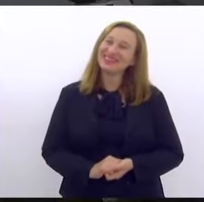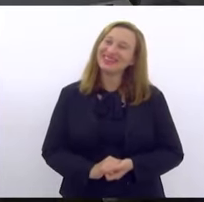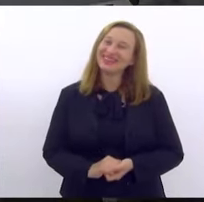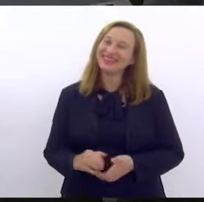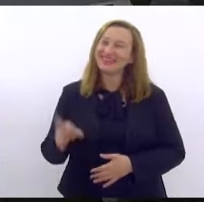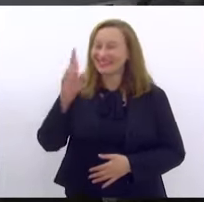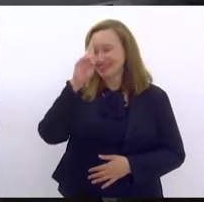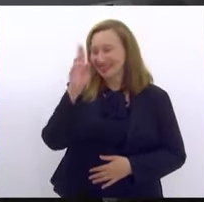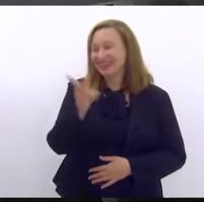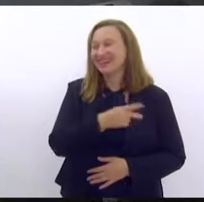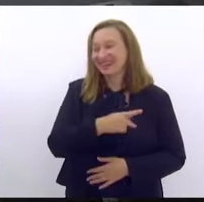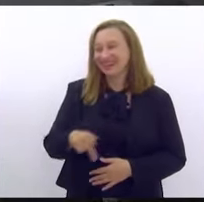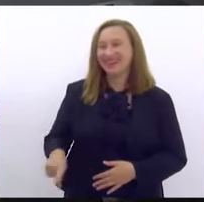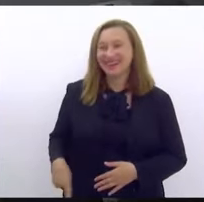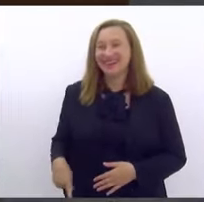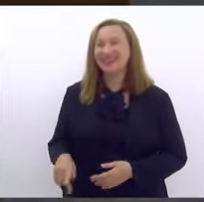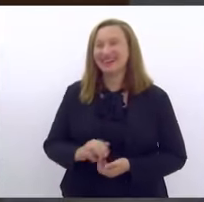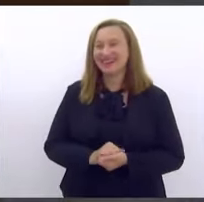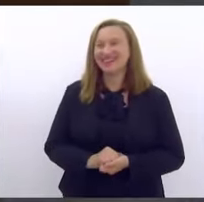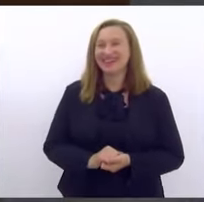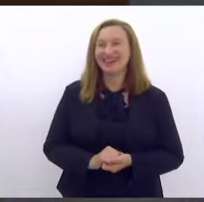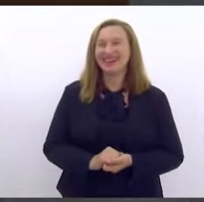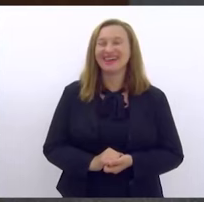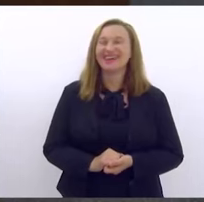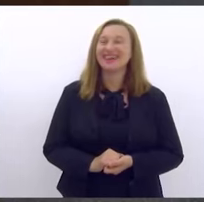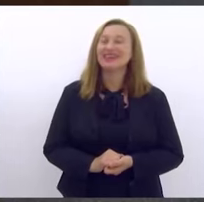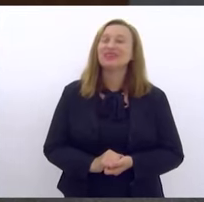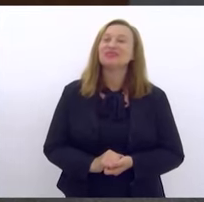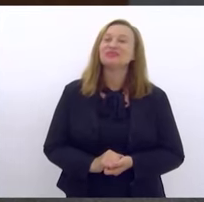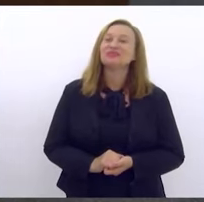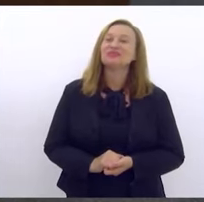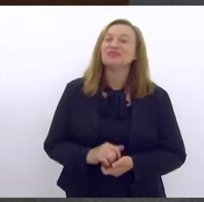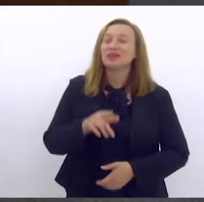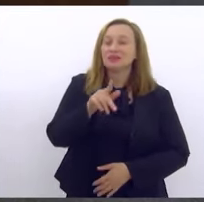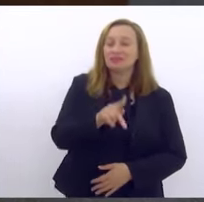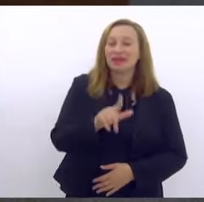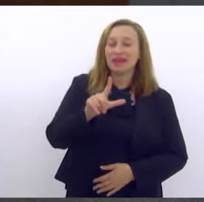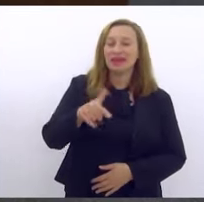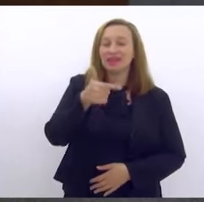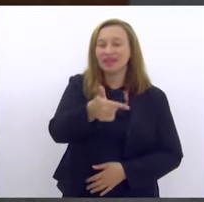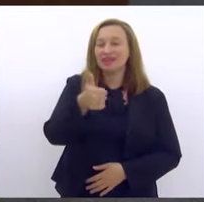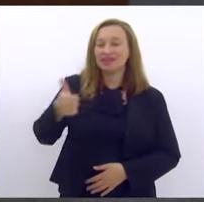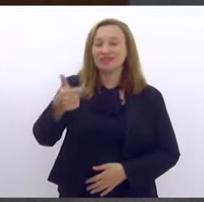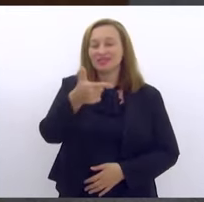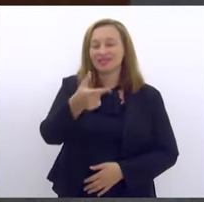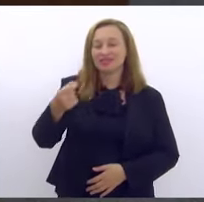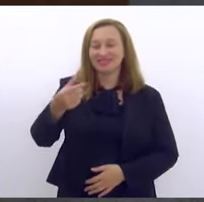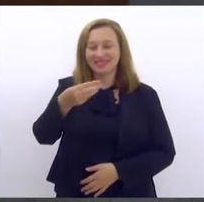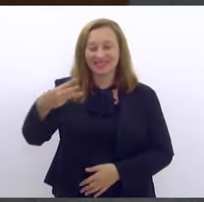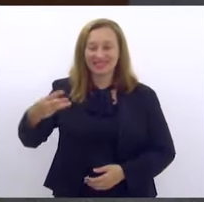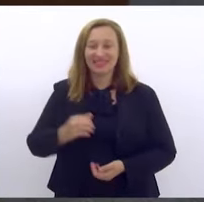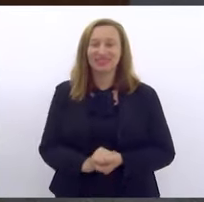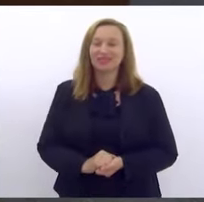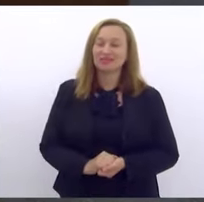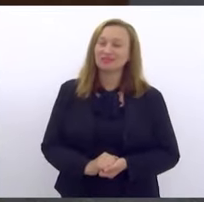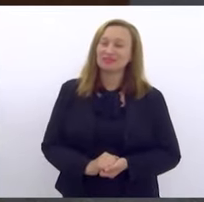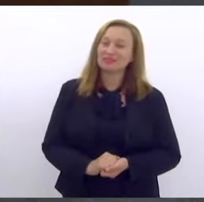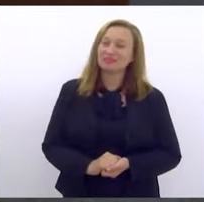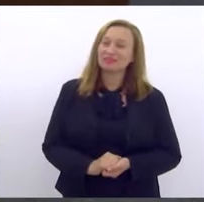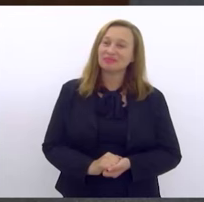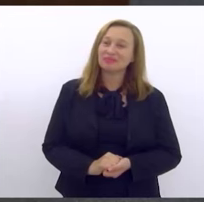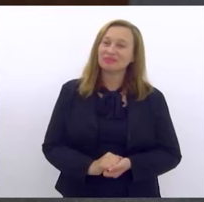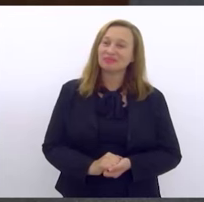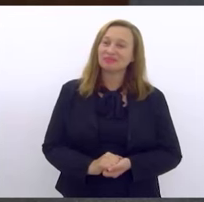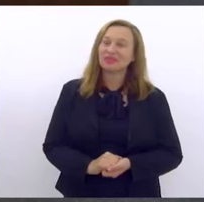Presidente, quero declarar meu voto favorável ao PLC 21 de 2023, que concede o